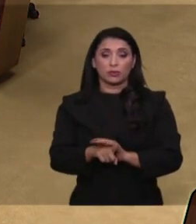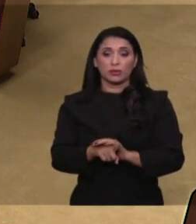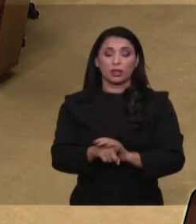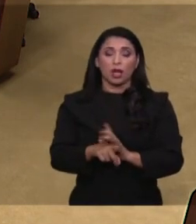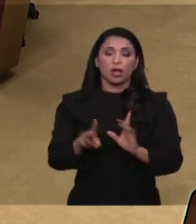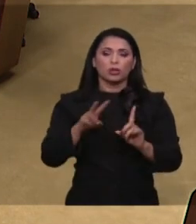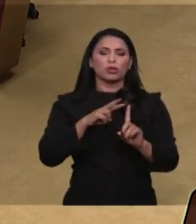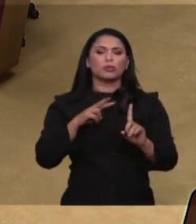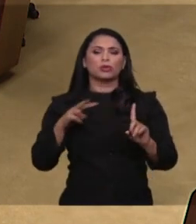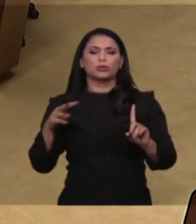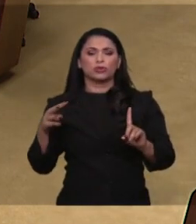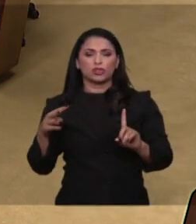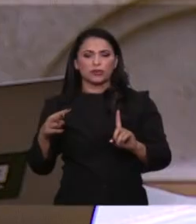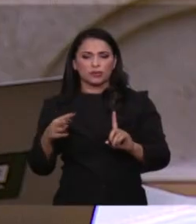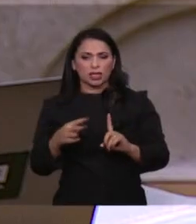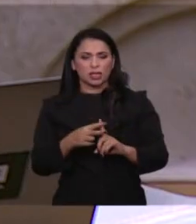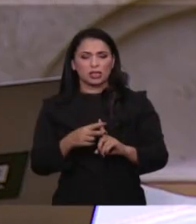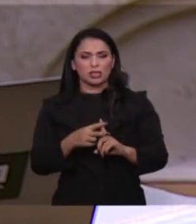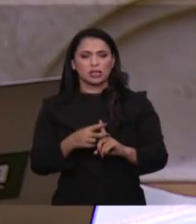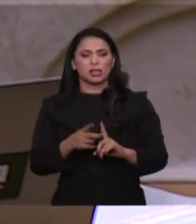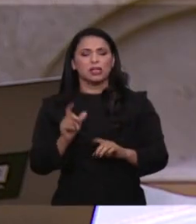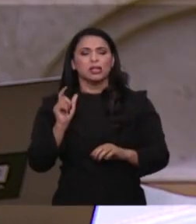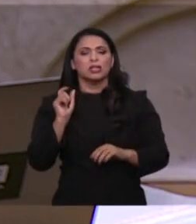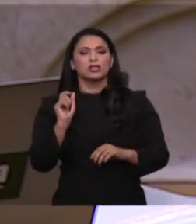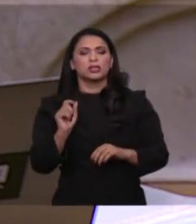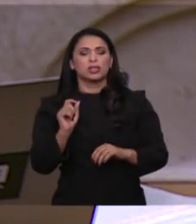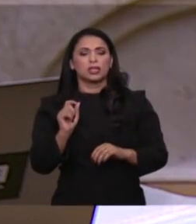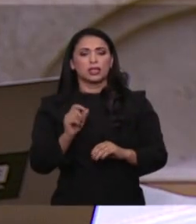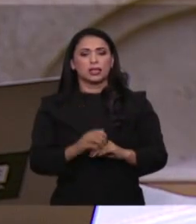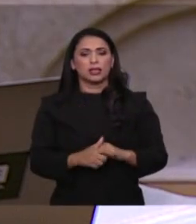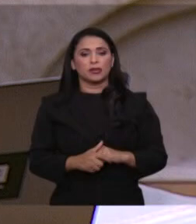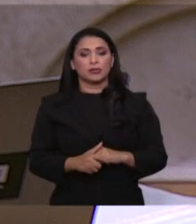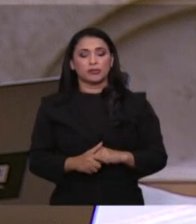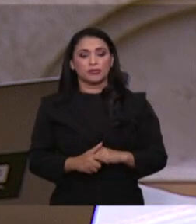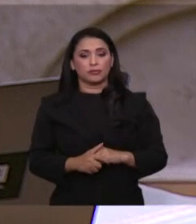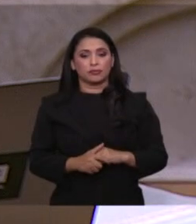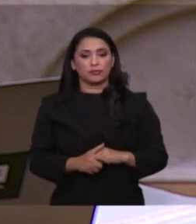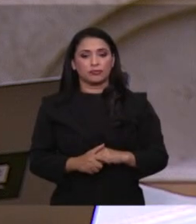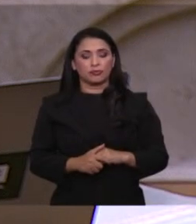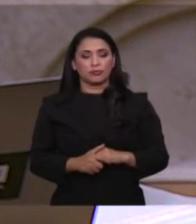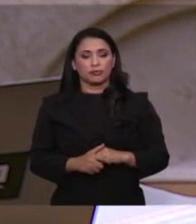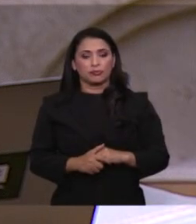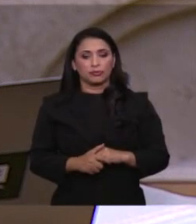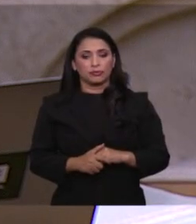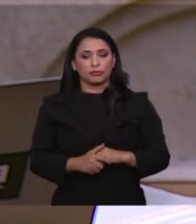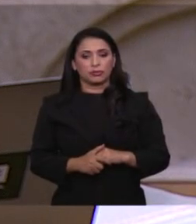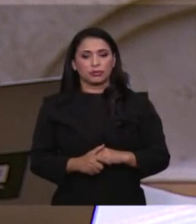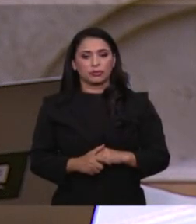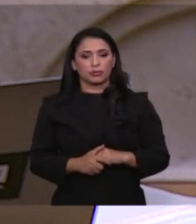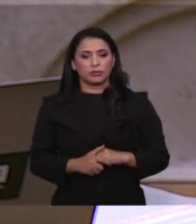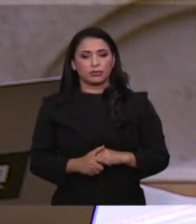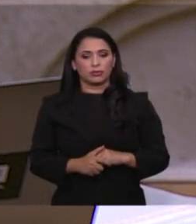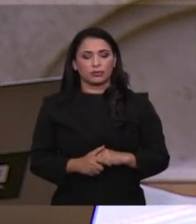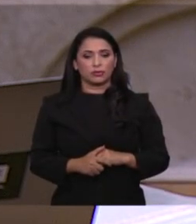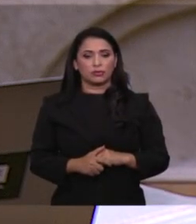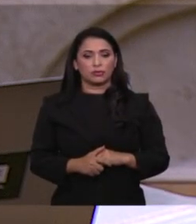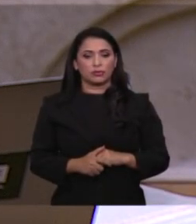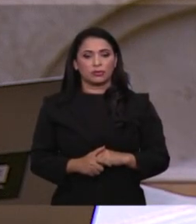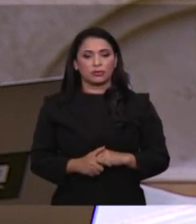prático, a dissidência defende qual distinção